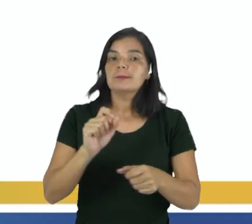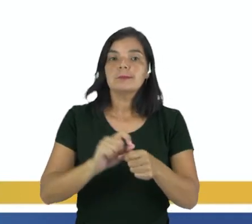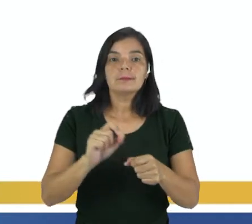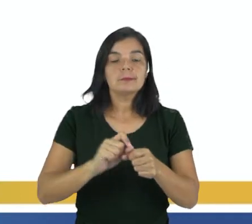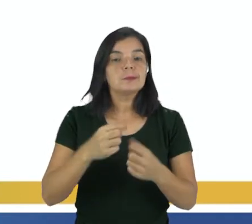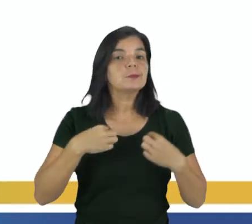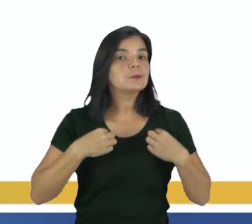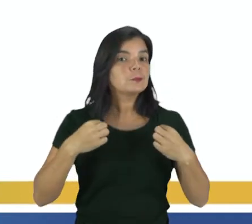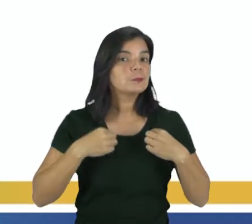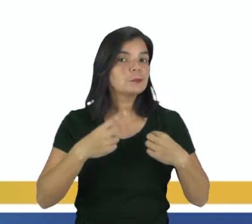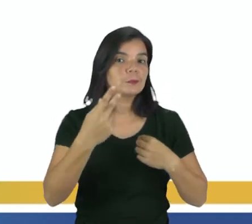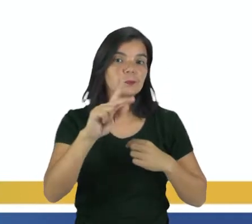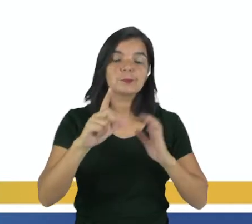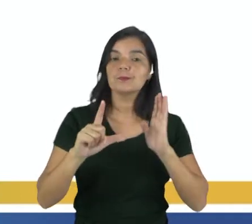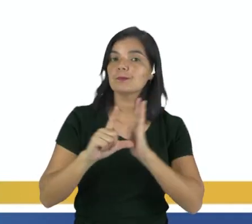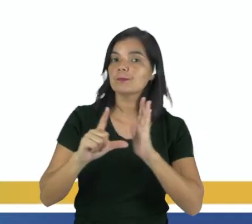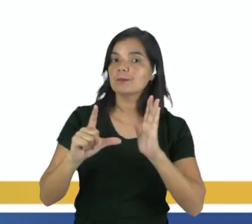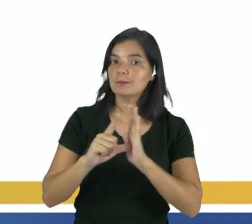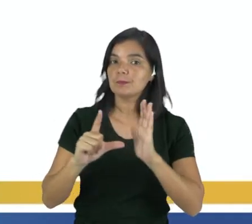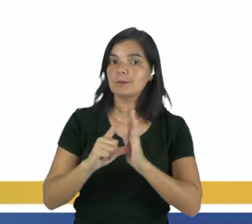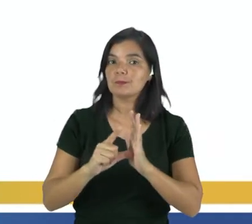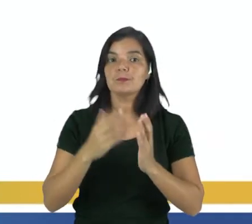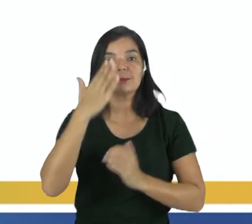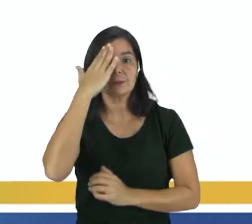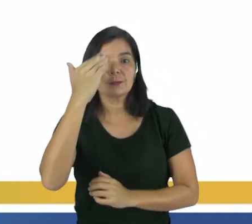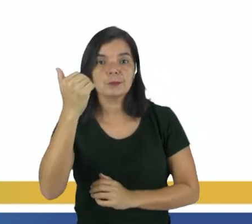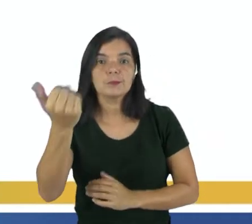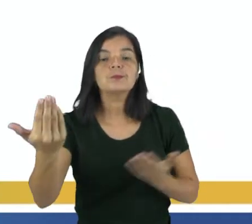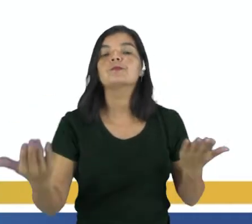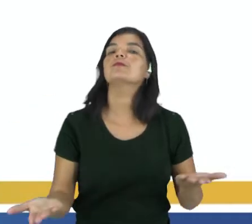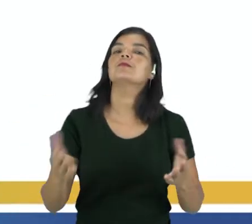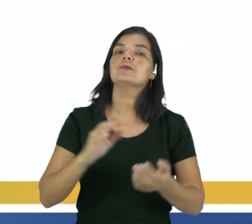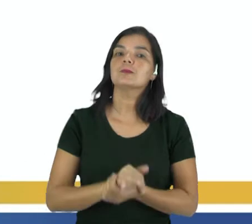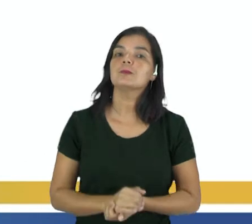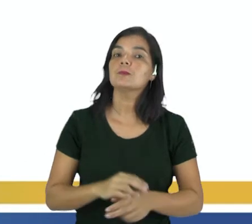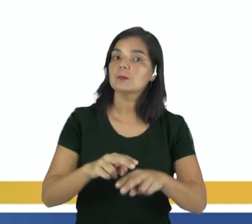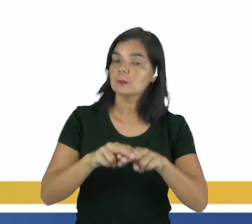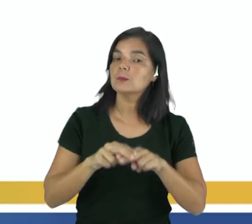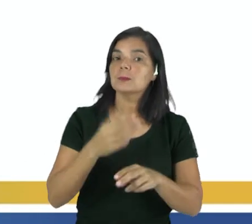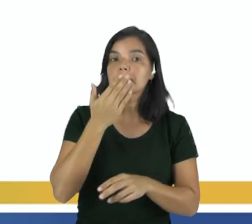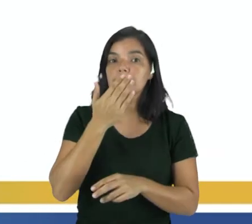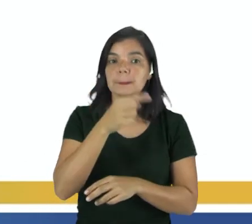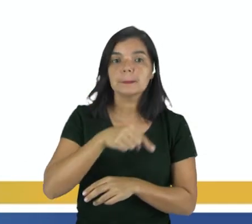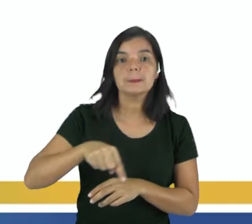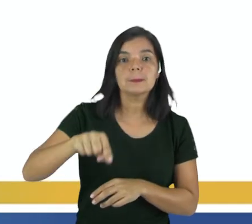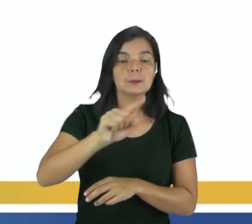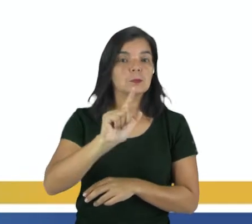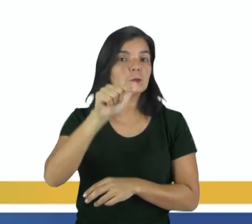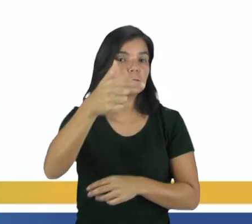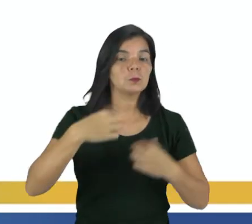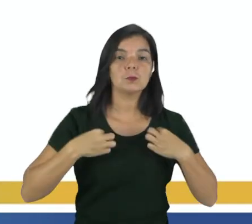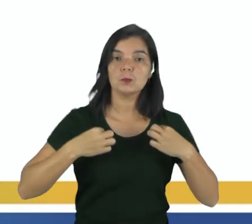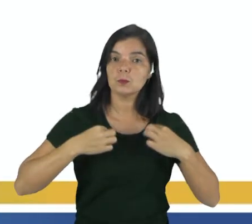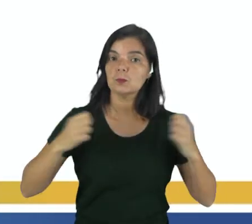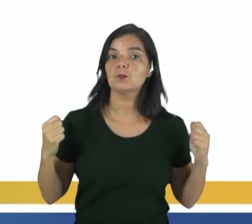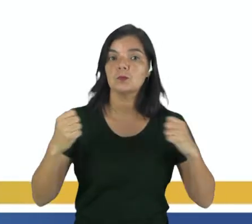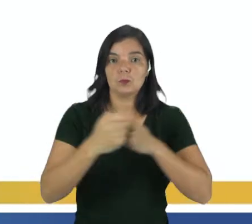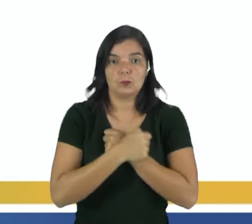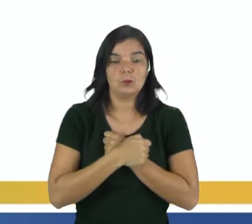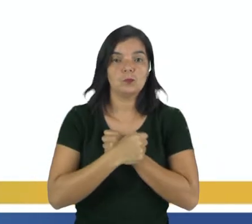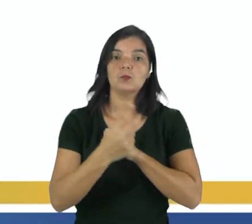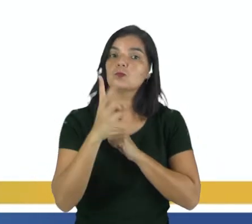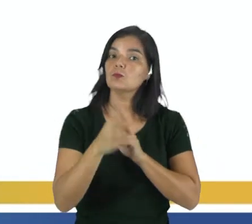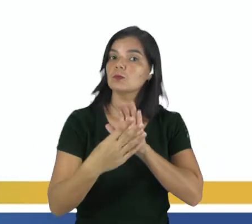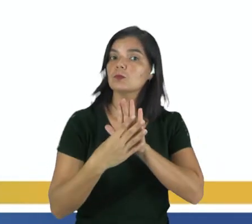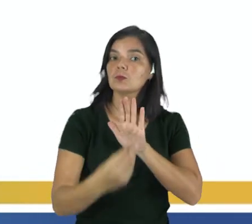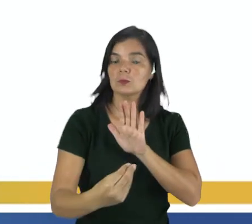com as roupas de sua tão conceituada loja. Por este motivo, demando que outro vestido e terno, de mesmo